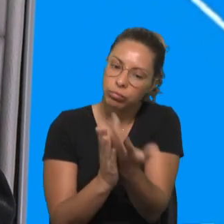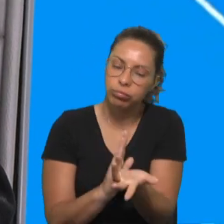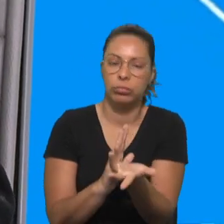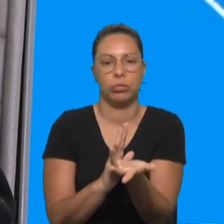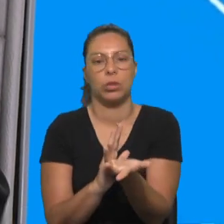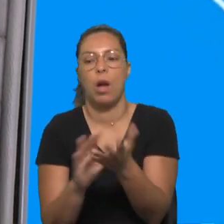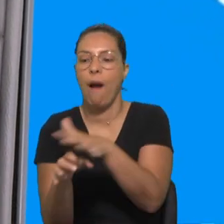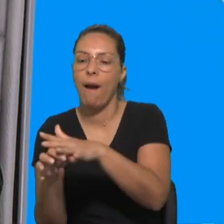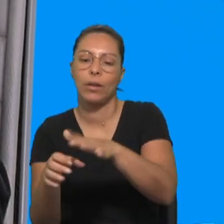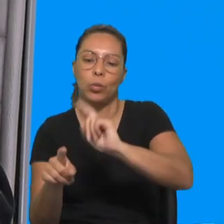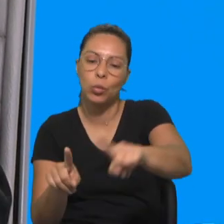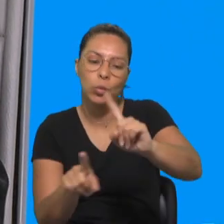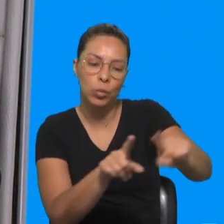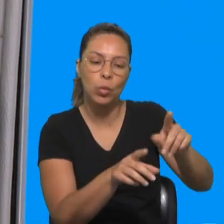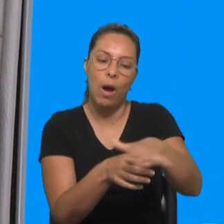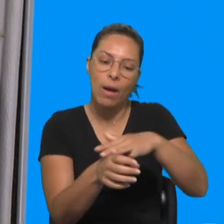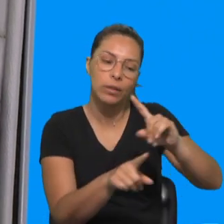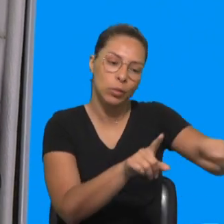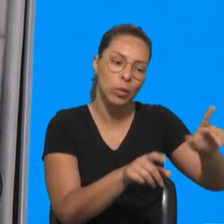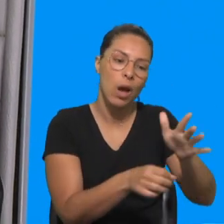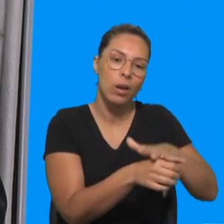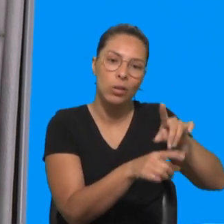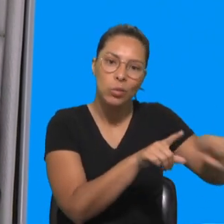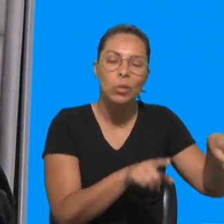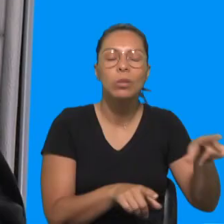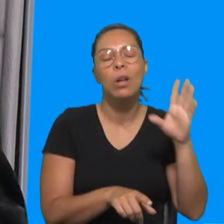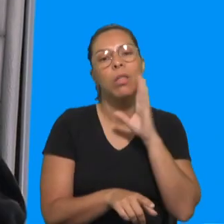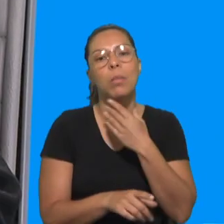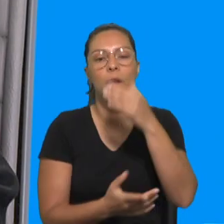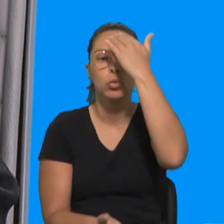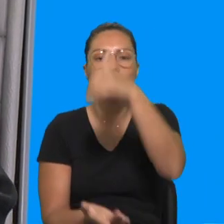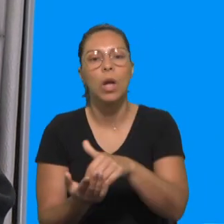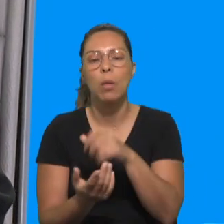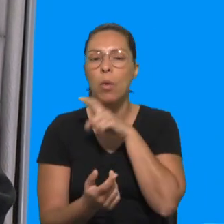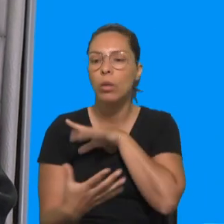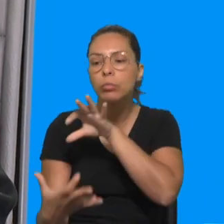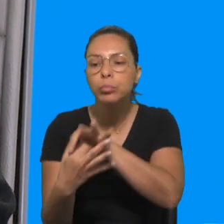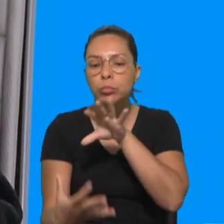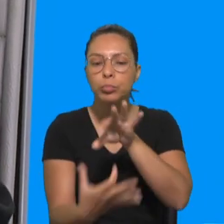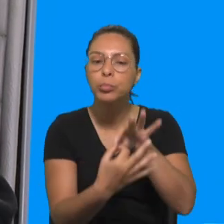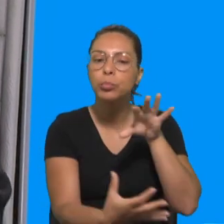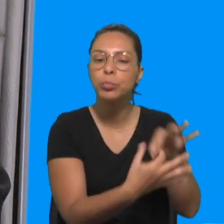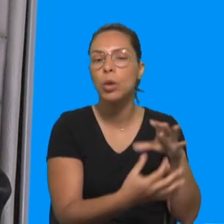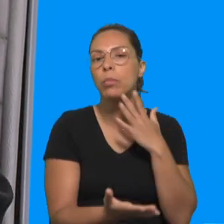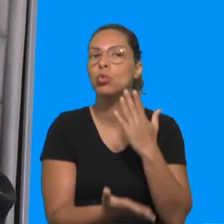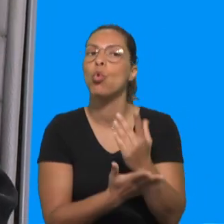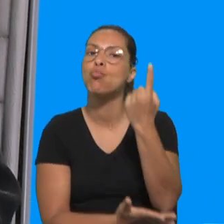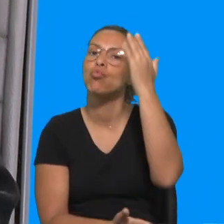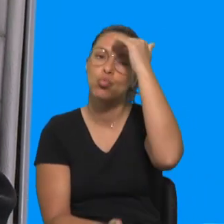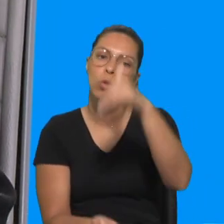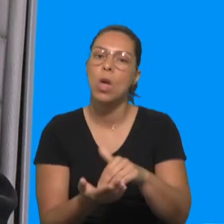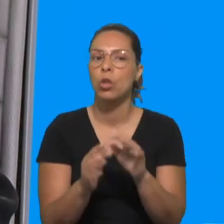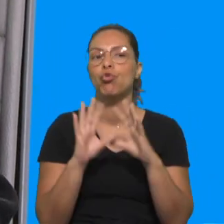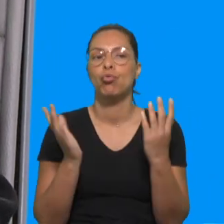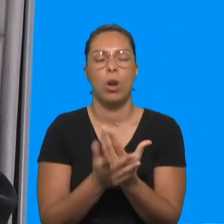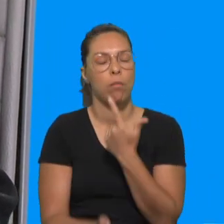pluridimensional. Senão focamos-nos apenas num aspecto e descuramos outros que são fundamentais para compreender a realidade total e o todo